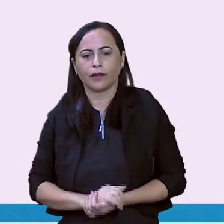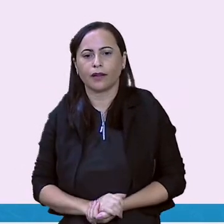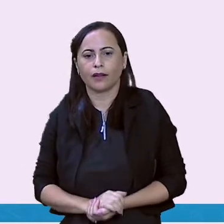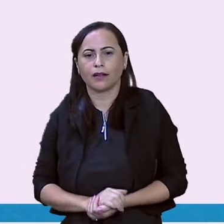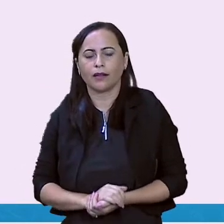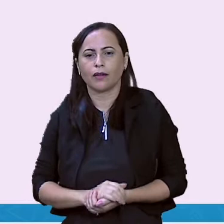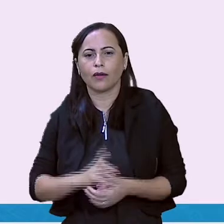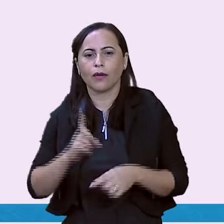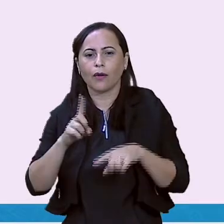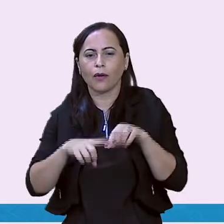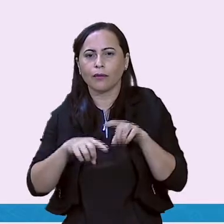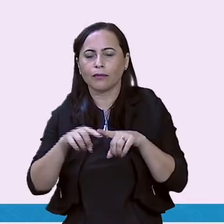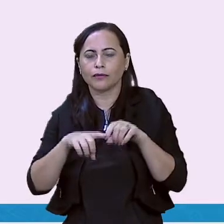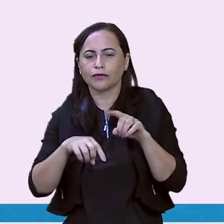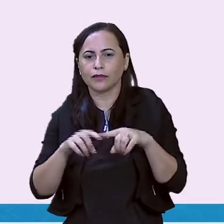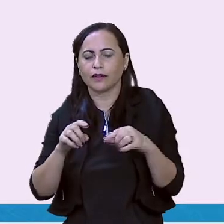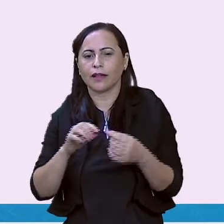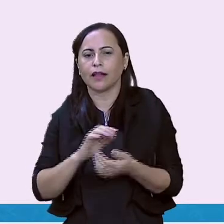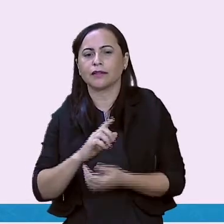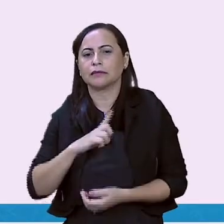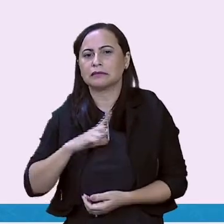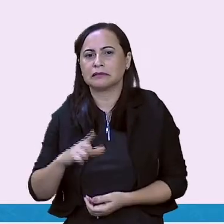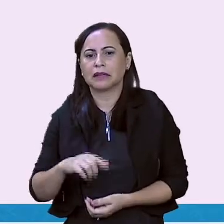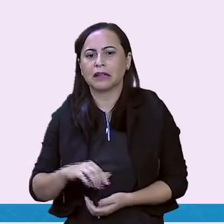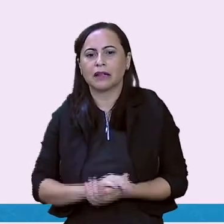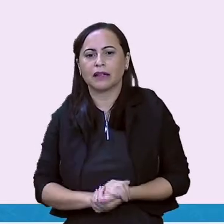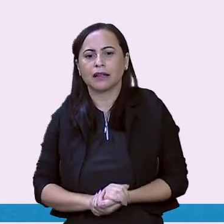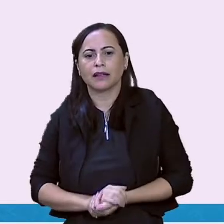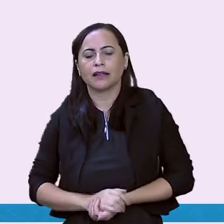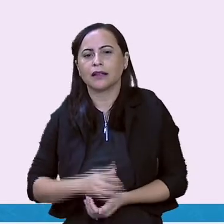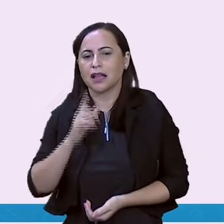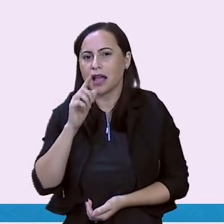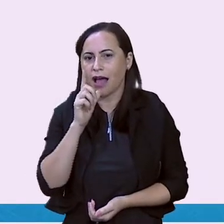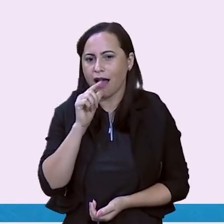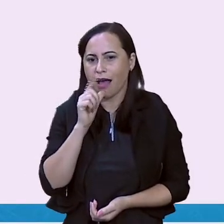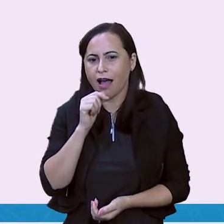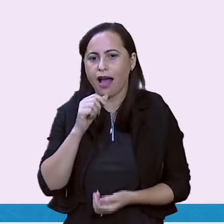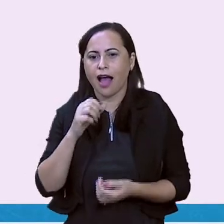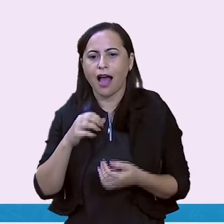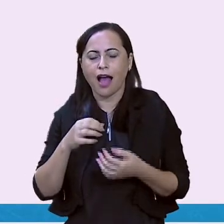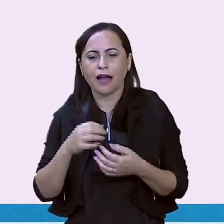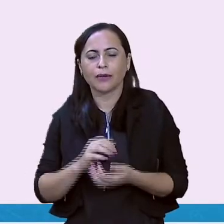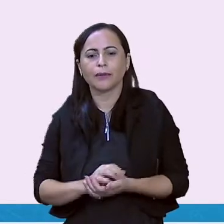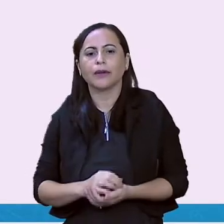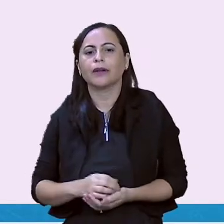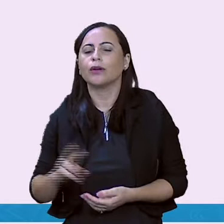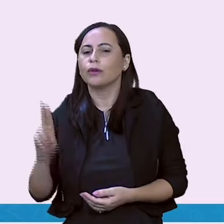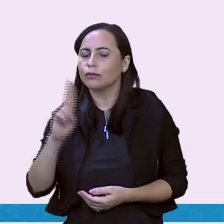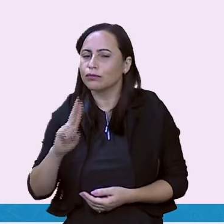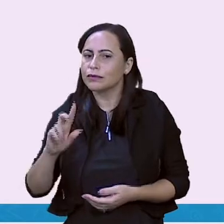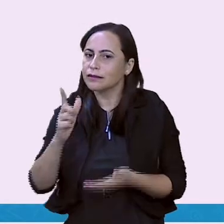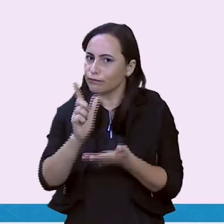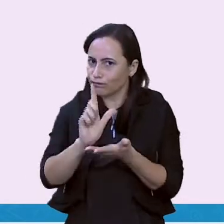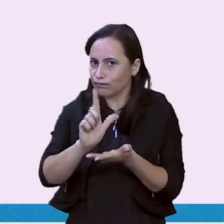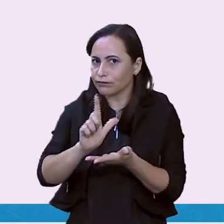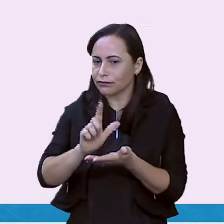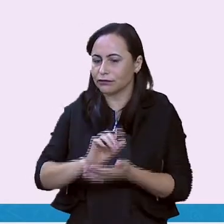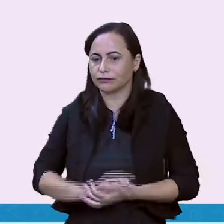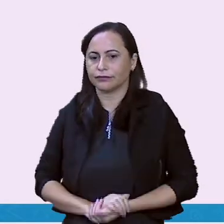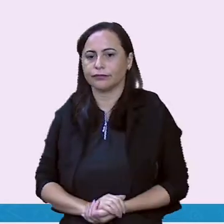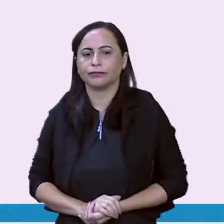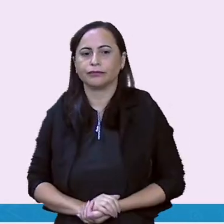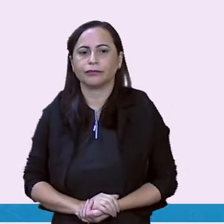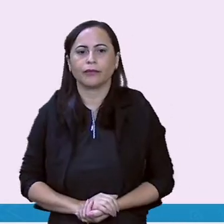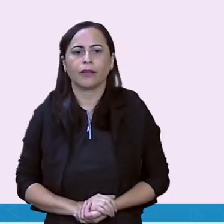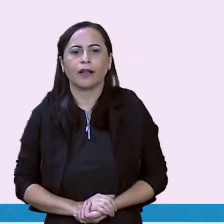Produtos líquidos a gente sempre usa medida de capacidade. Vamos seguir? Agora tem algumas perguntas